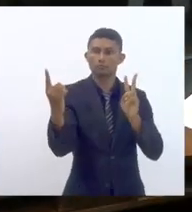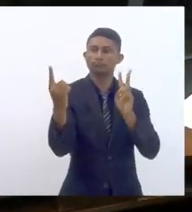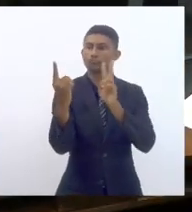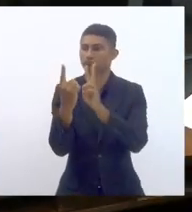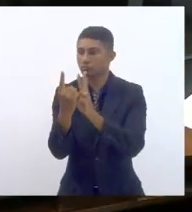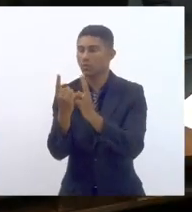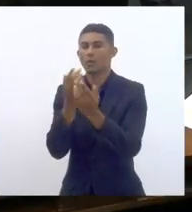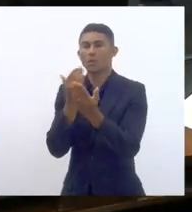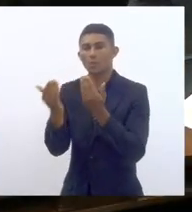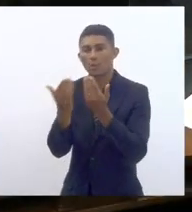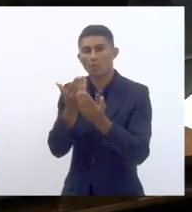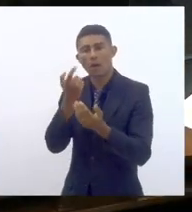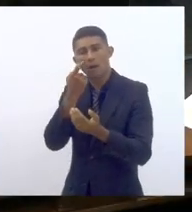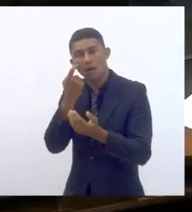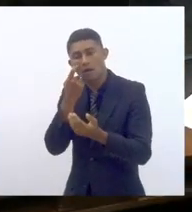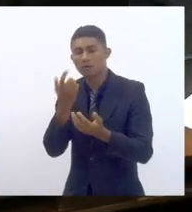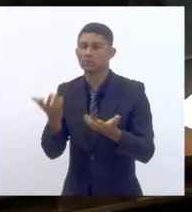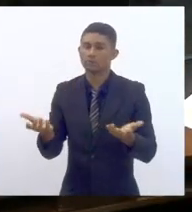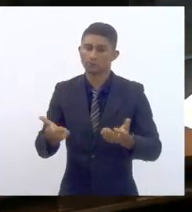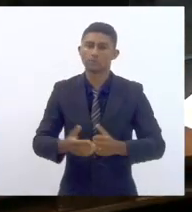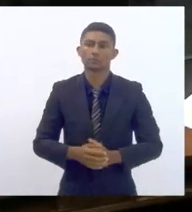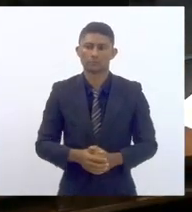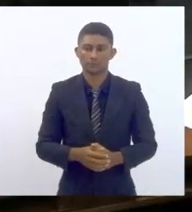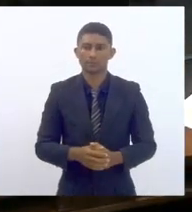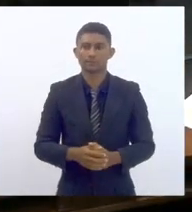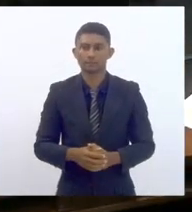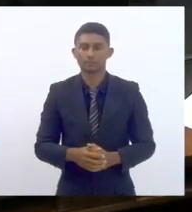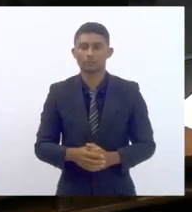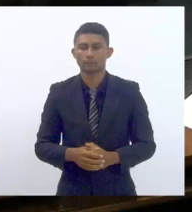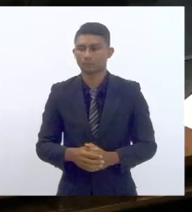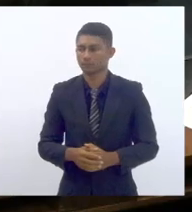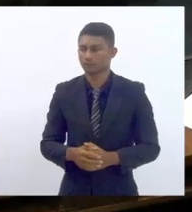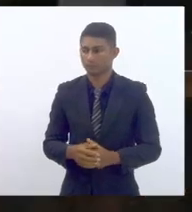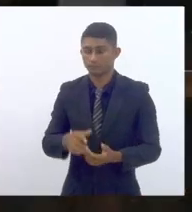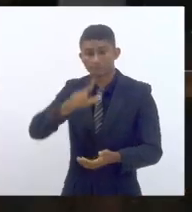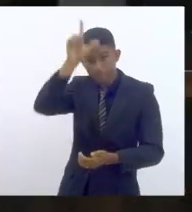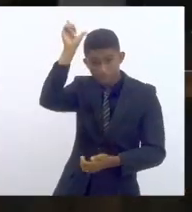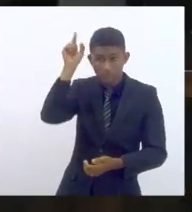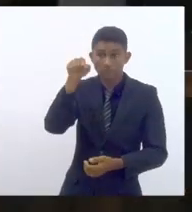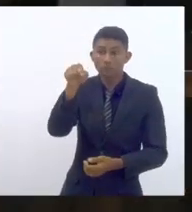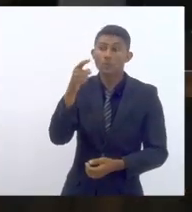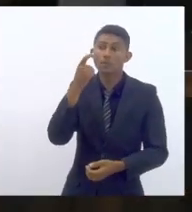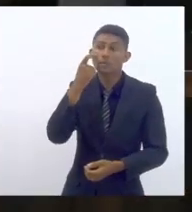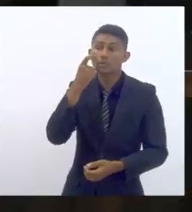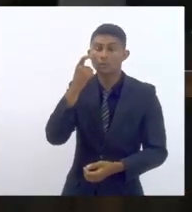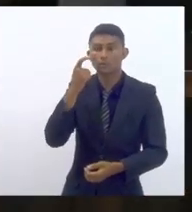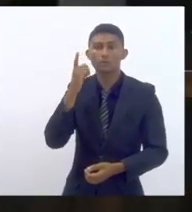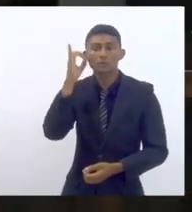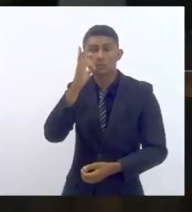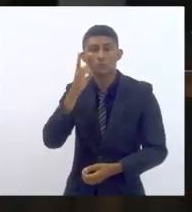Esse é o... com o deputado Luiz Paulo. Luiz, depois, se você quiser pegar...